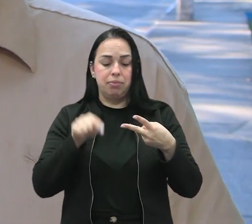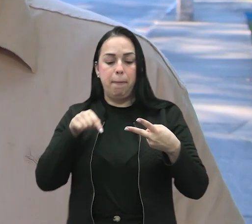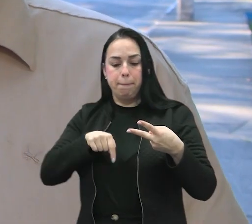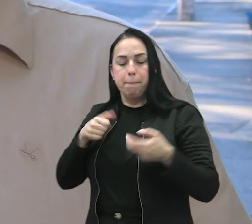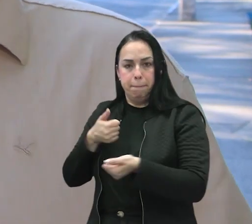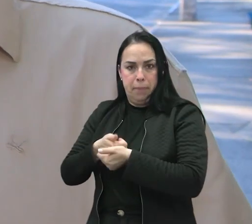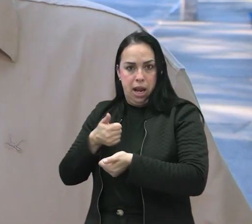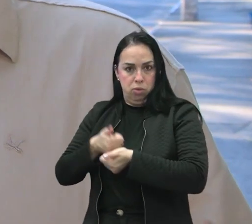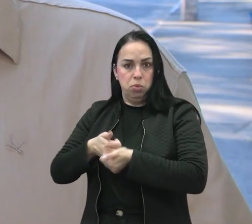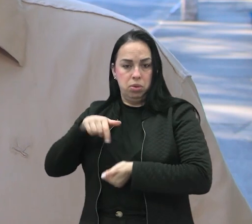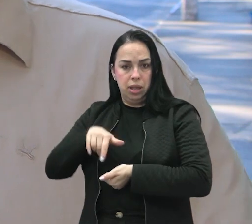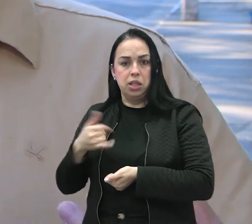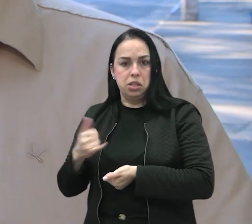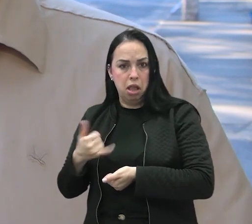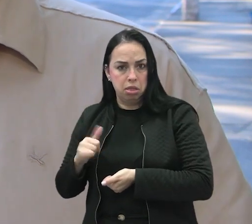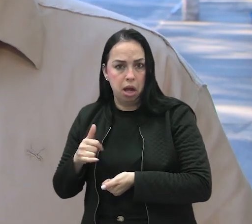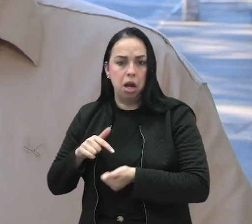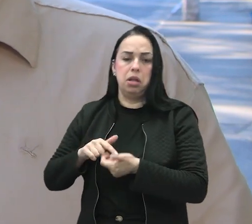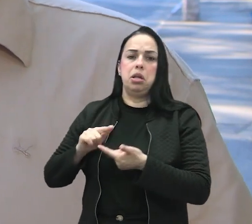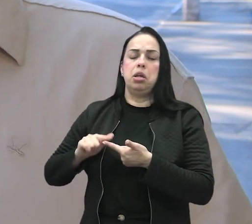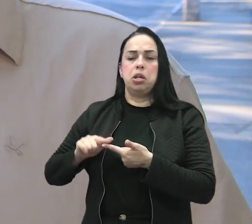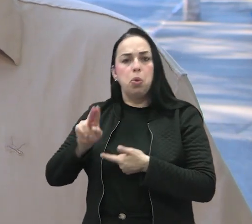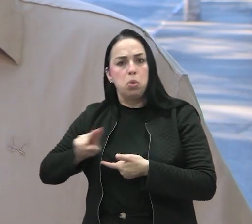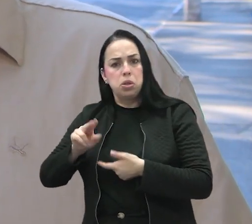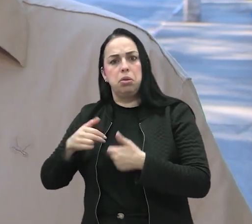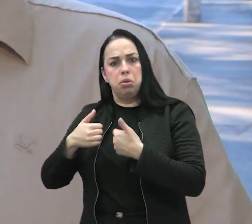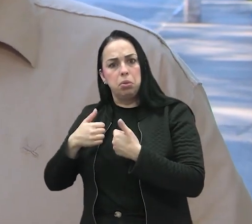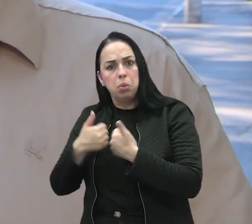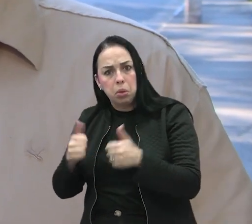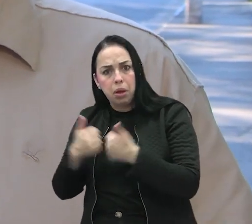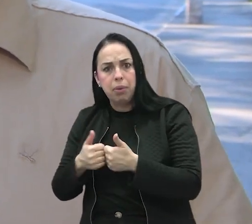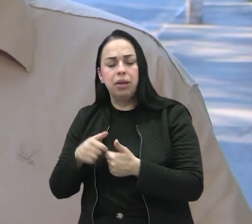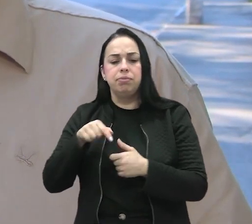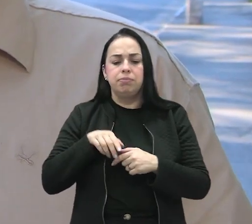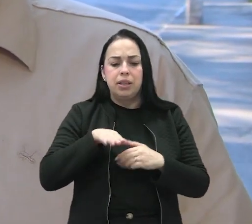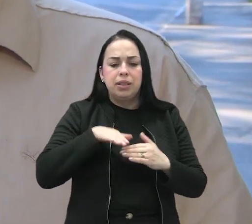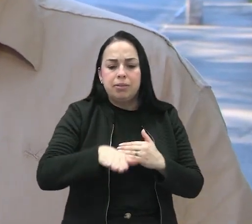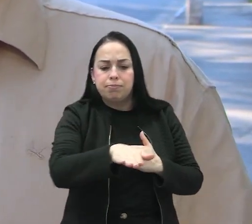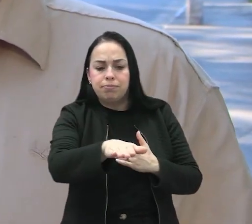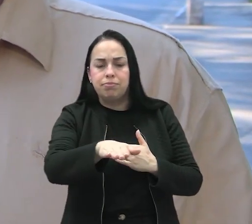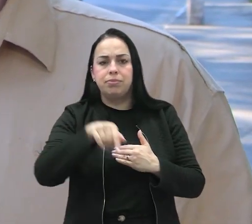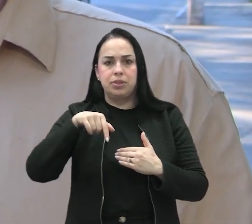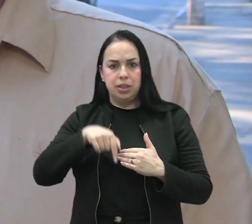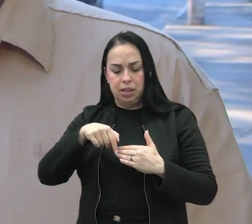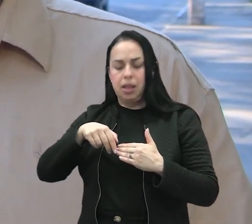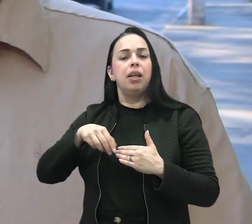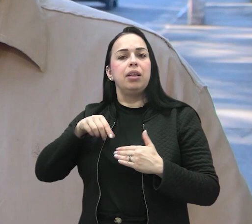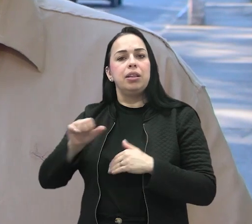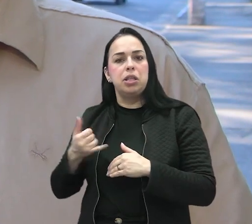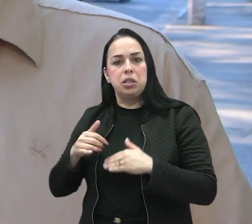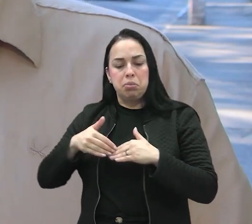perímetro urbano, para os moradores aqui, os acessos, transporte coletivo de passageiro, e o trecho rodoviário, que vai pegar do Taquari